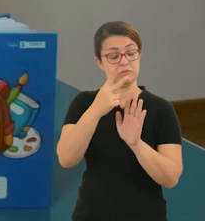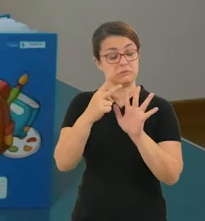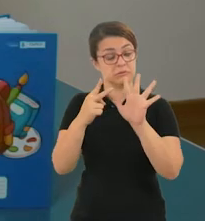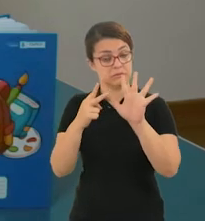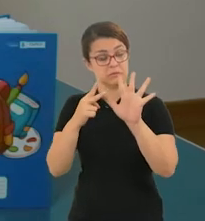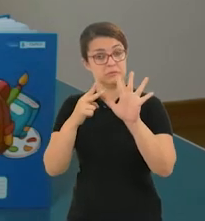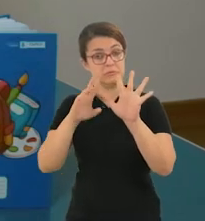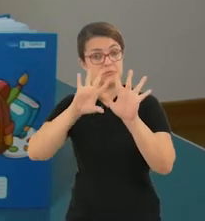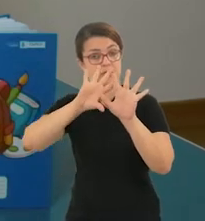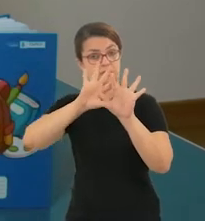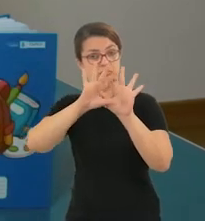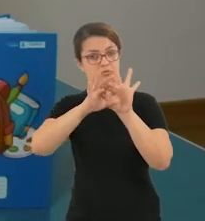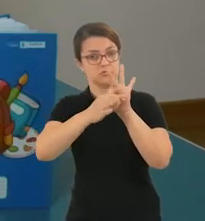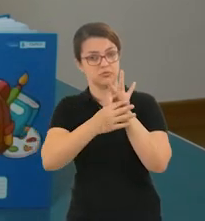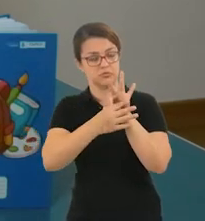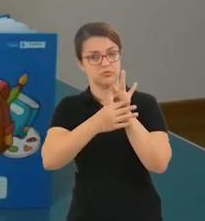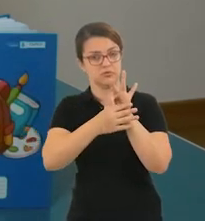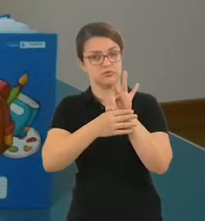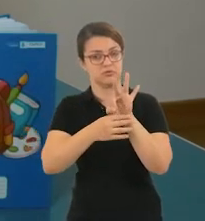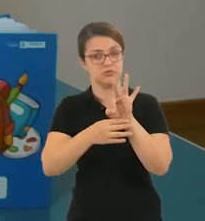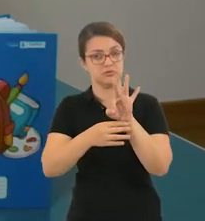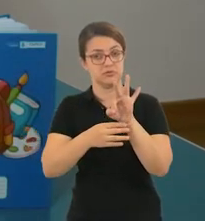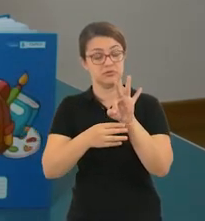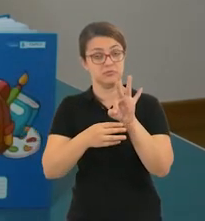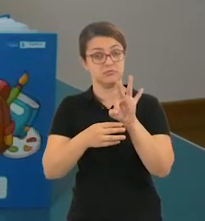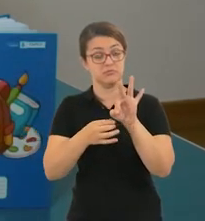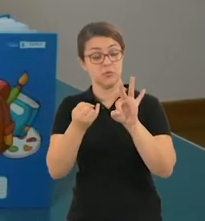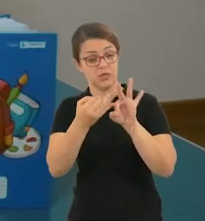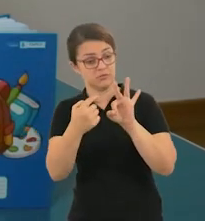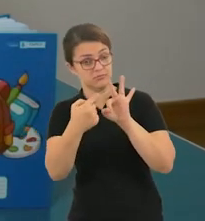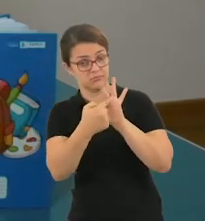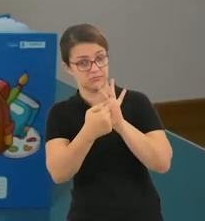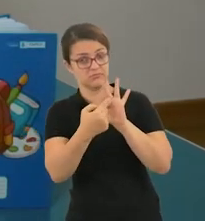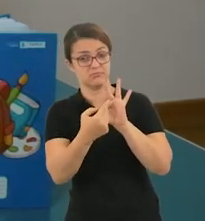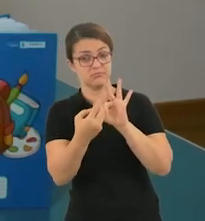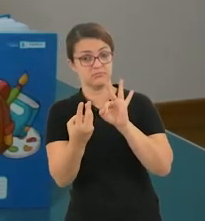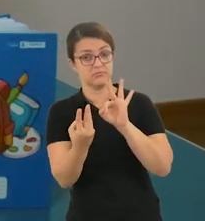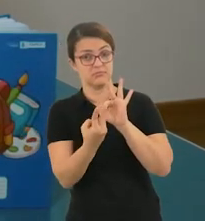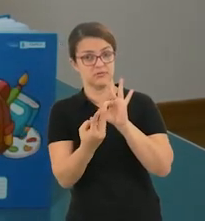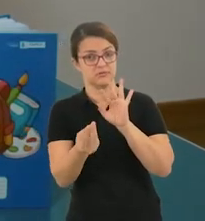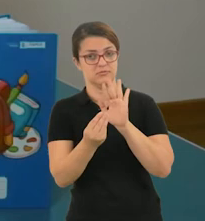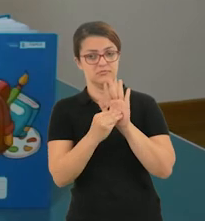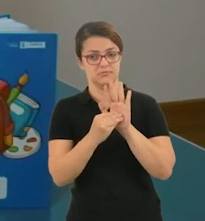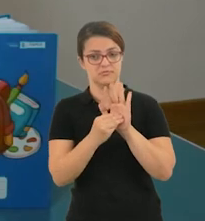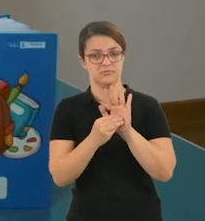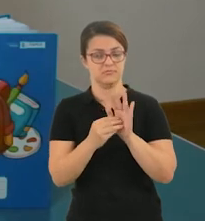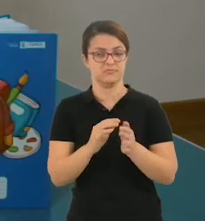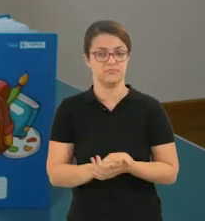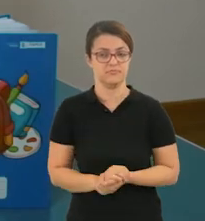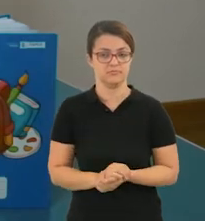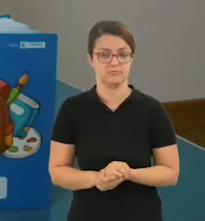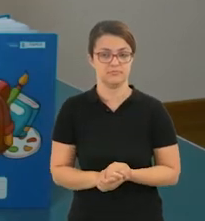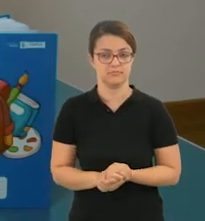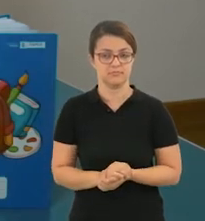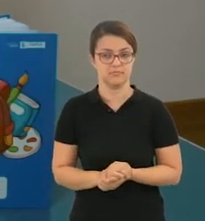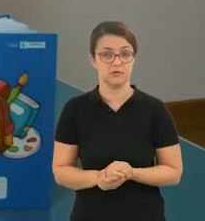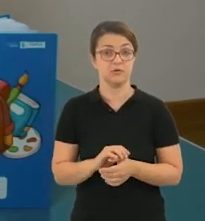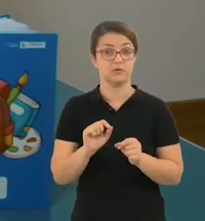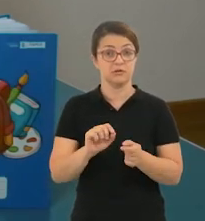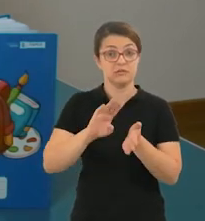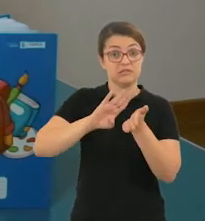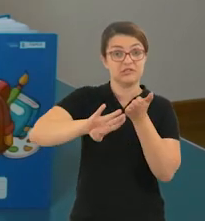menos 2, você tira 2, sobram 3. Então você vai colocar o 3 aqui, tá bom? Assim que faz a